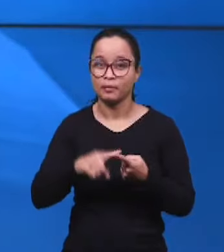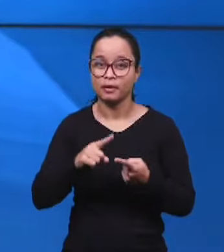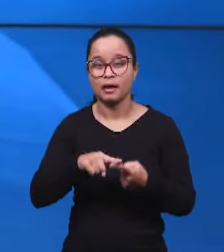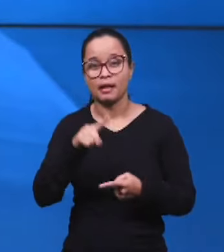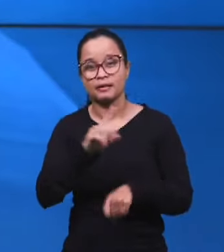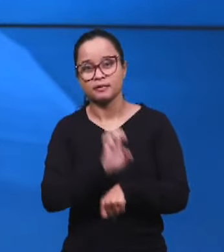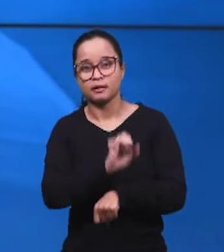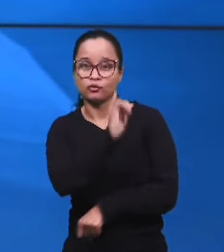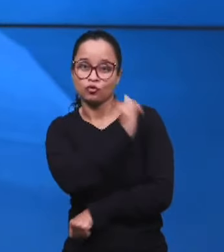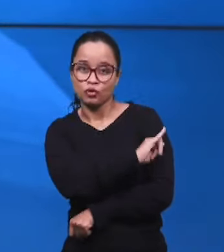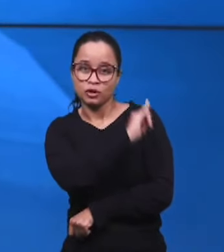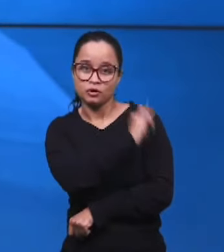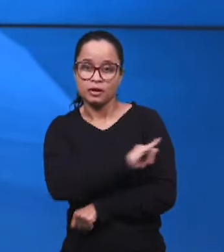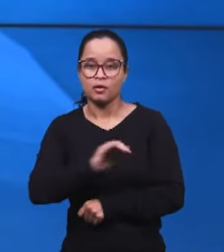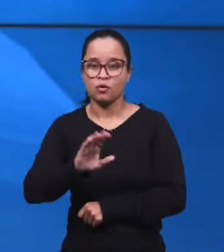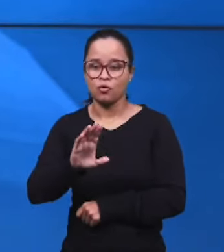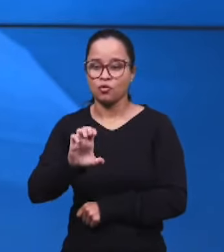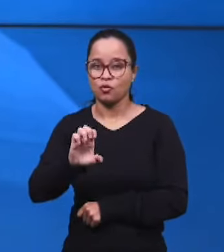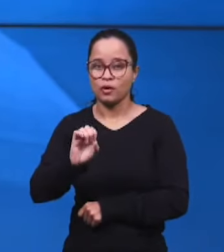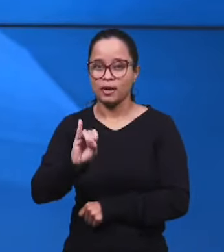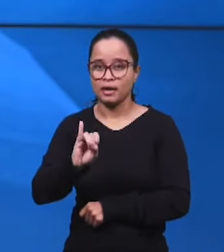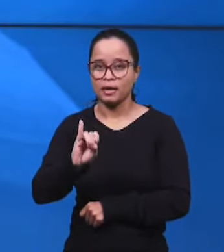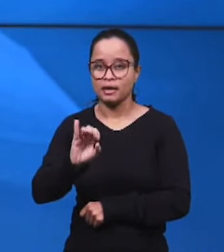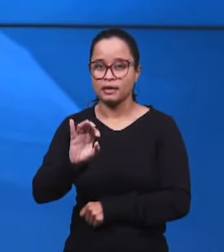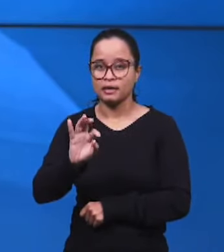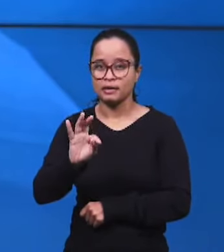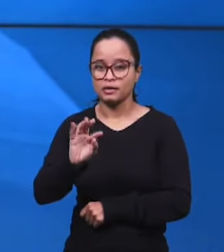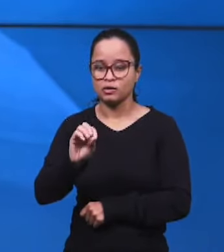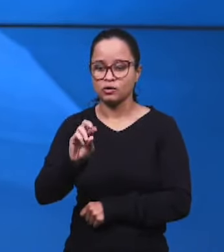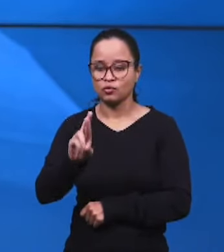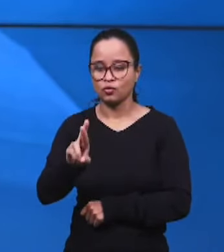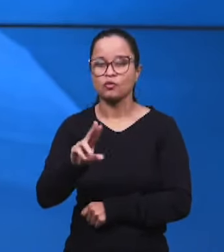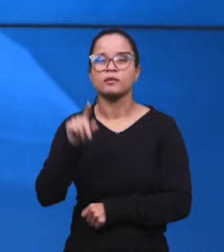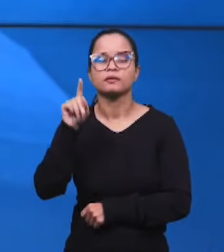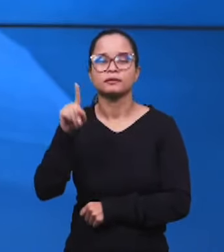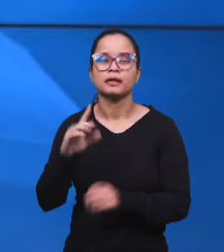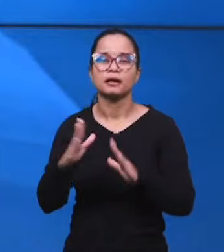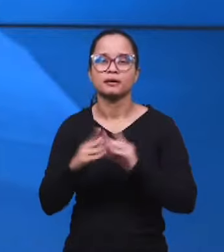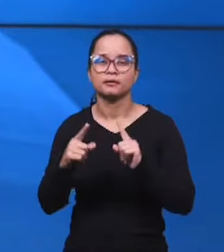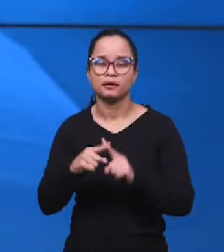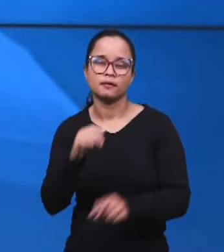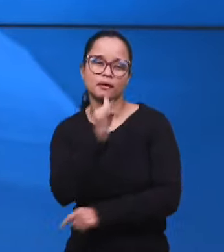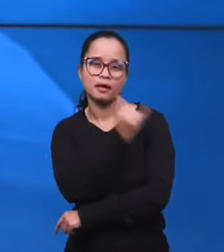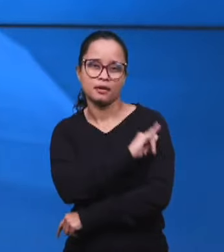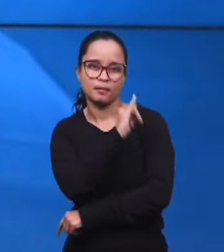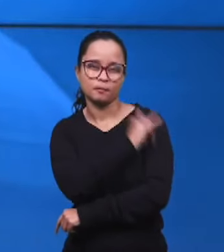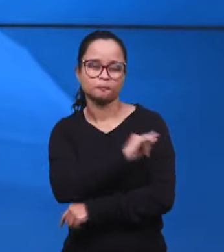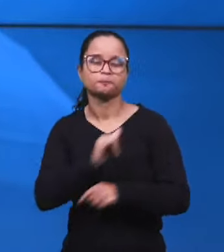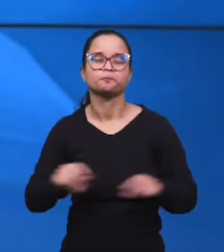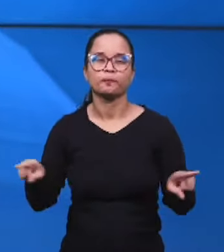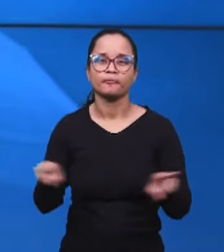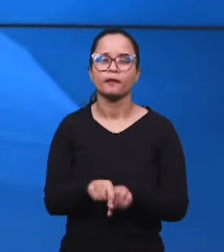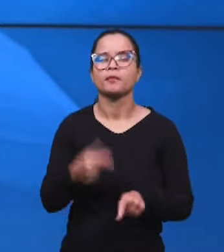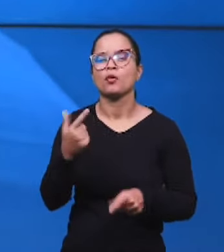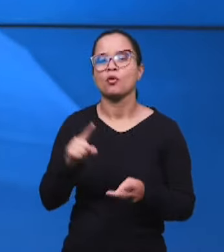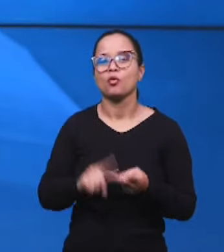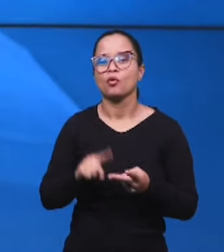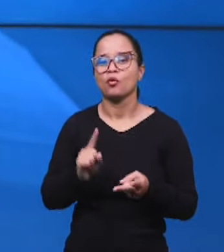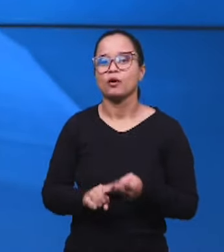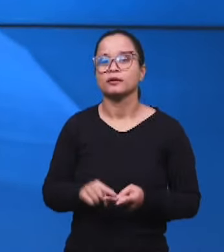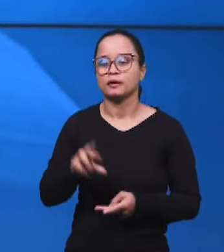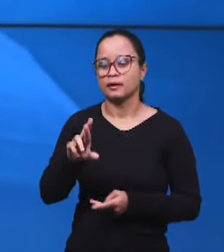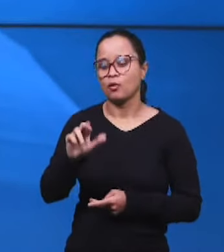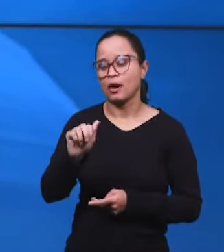Janeiro, vamos ter o Heitor Viana, ele é da nossa igreja em Cabo Frio, no Rio de Janeiro, e depois outro bebê, que é o